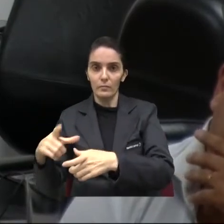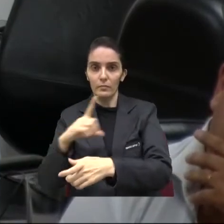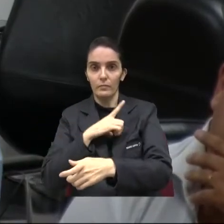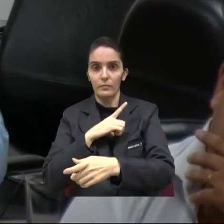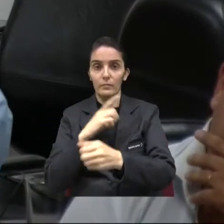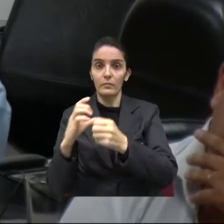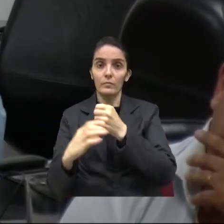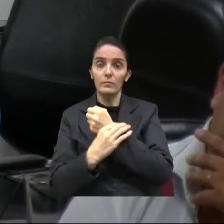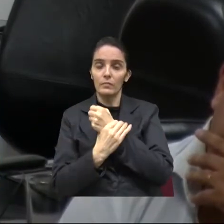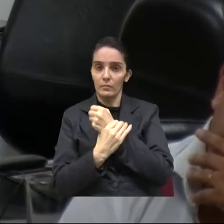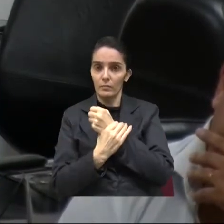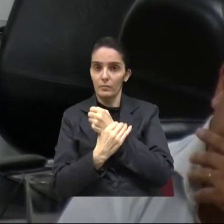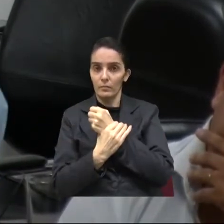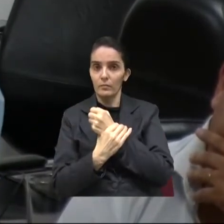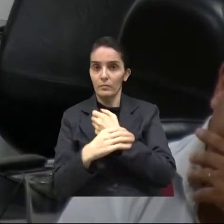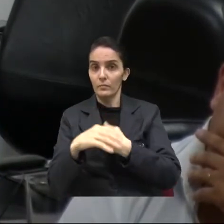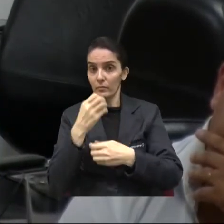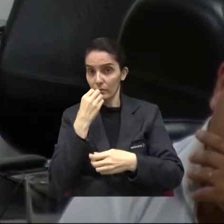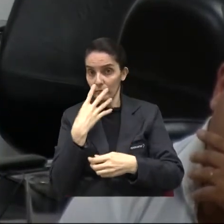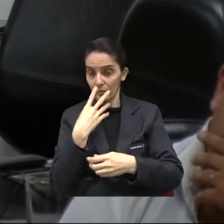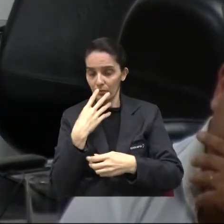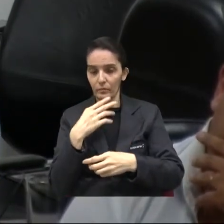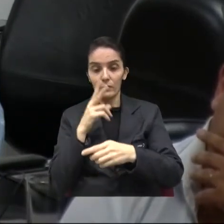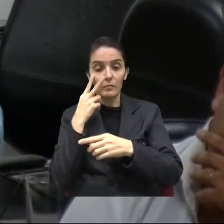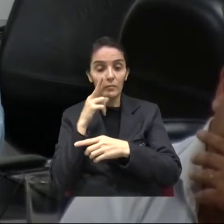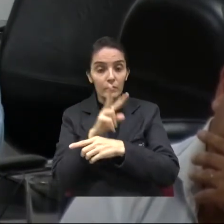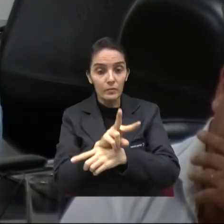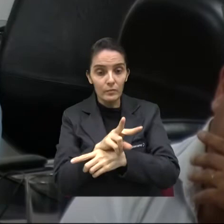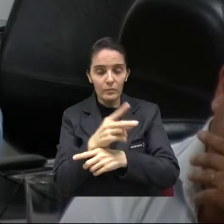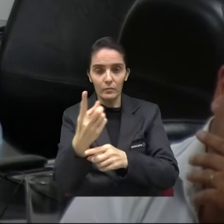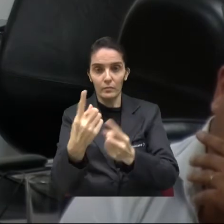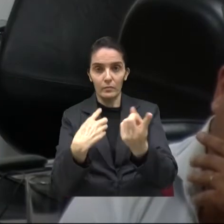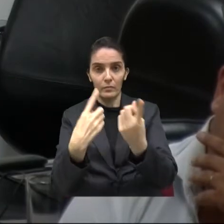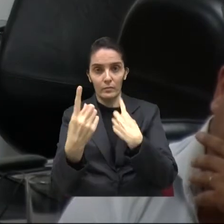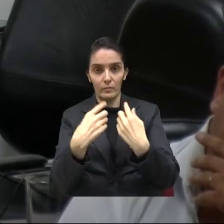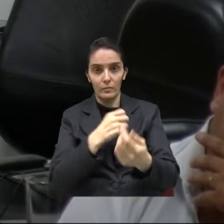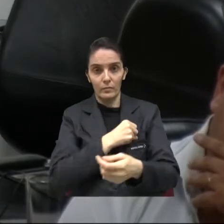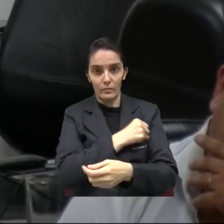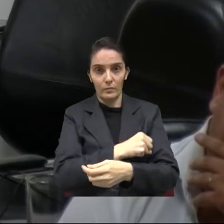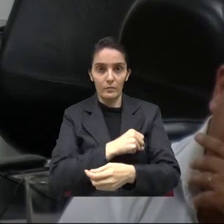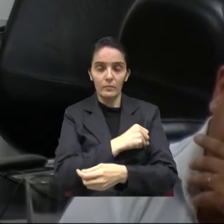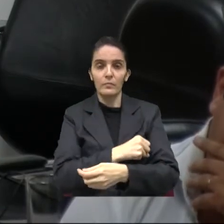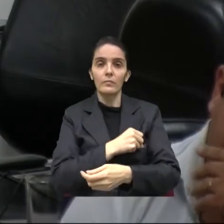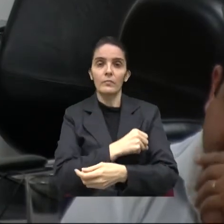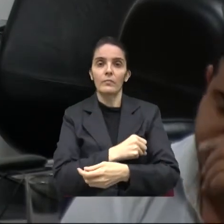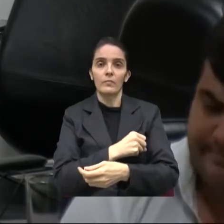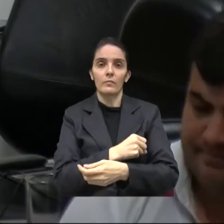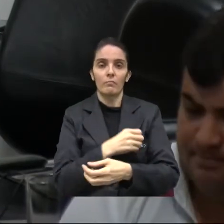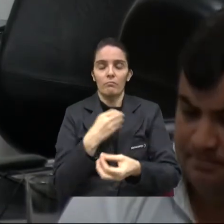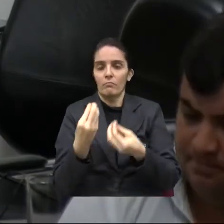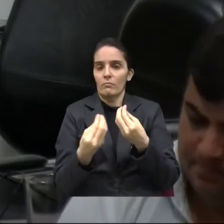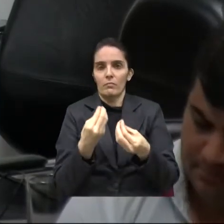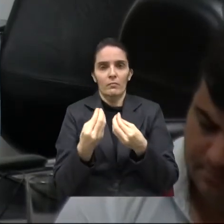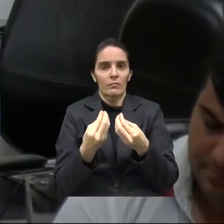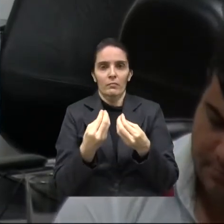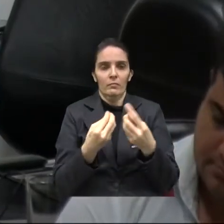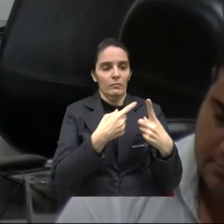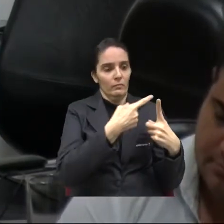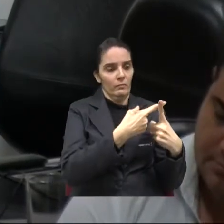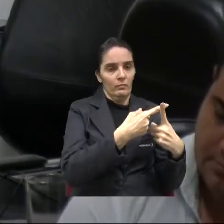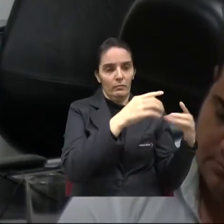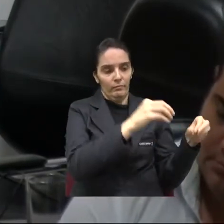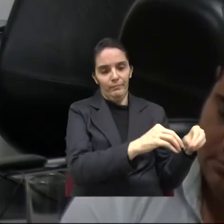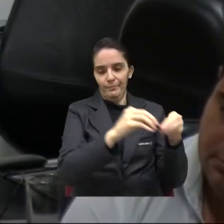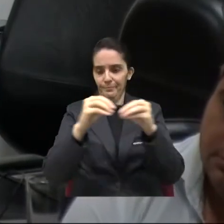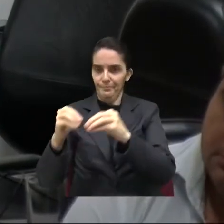segurança ali, que valerá para a Avenida Saudade, e hoje não tem jeito de mudar mais o cemitério, mas quando foi feito o cemitério,